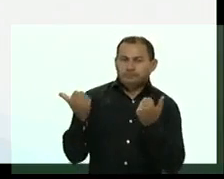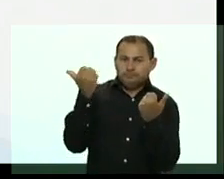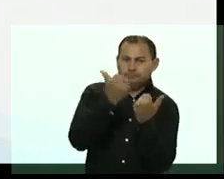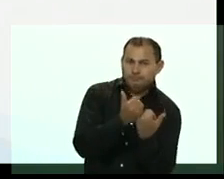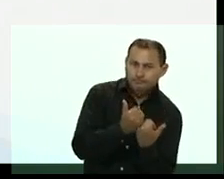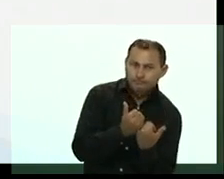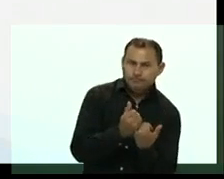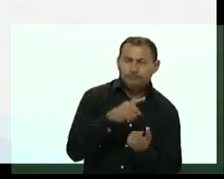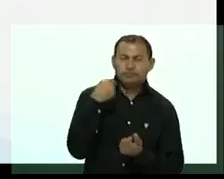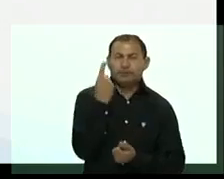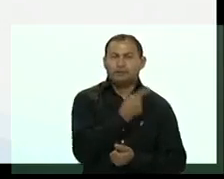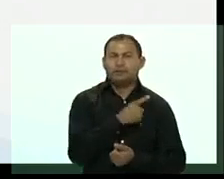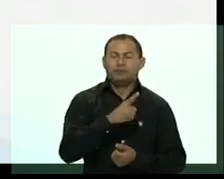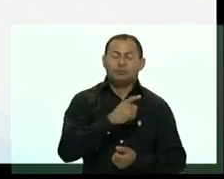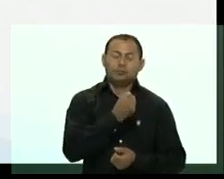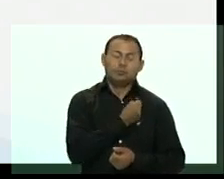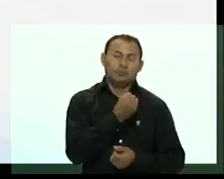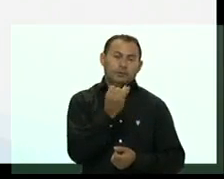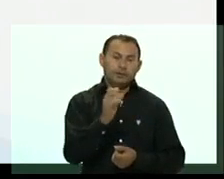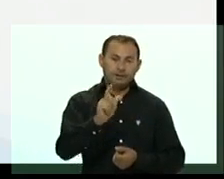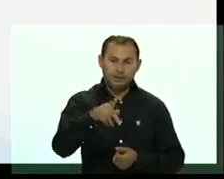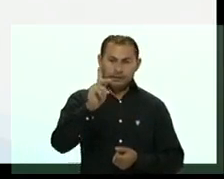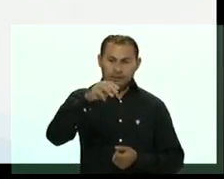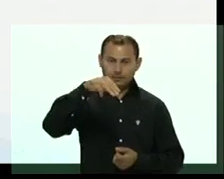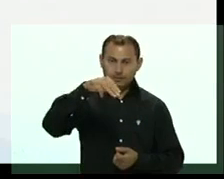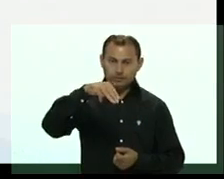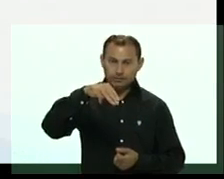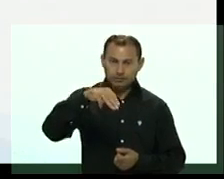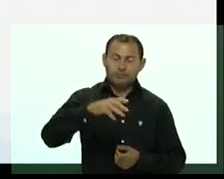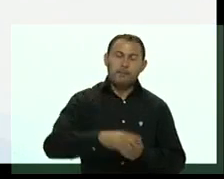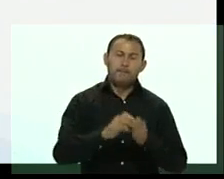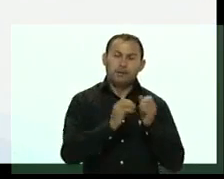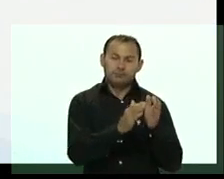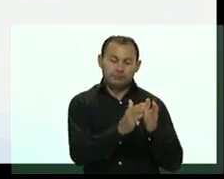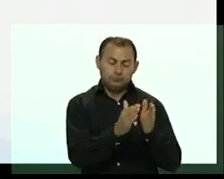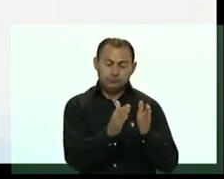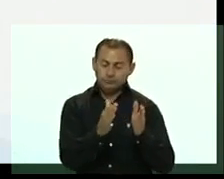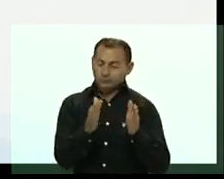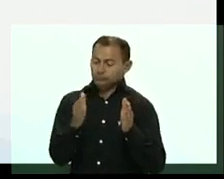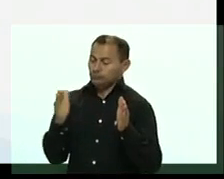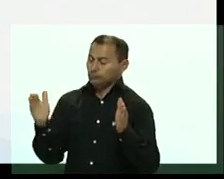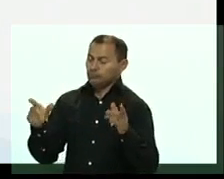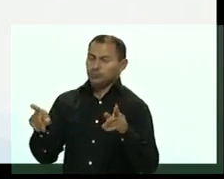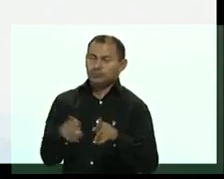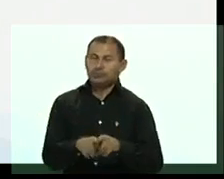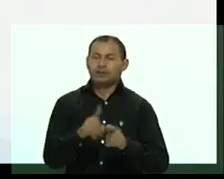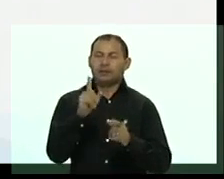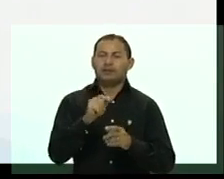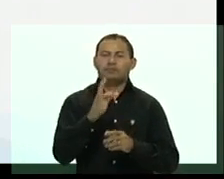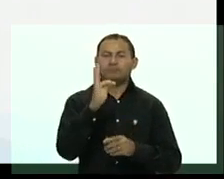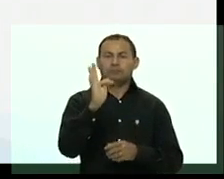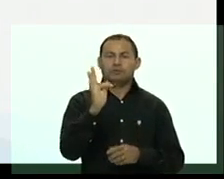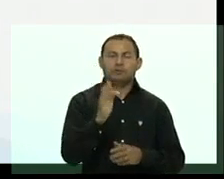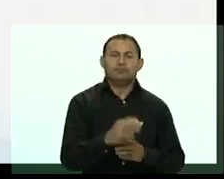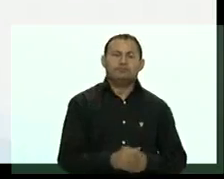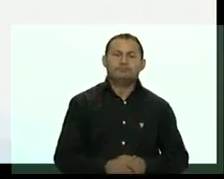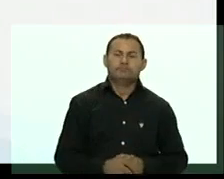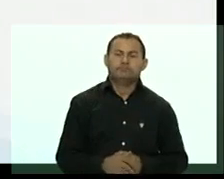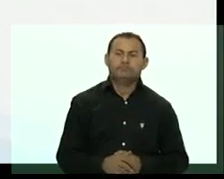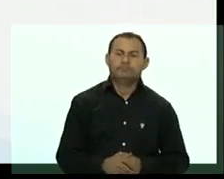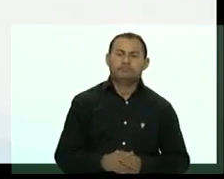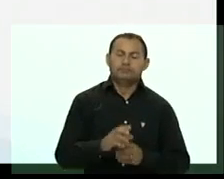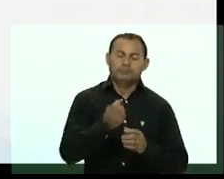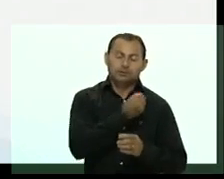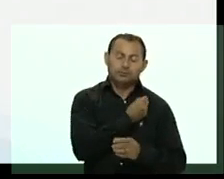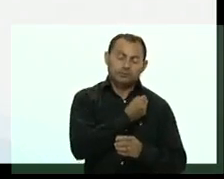substituir. Então, o que nós temos? Que o número de quilômetros que pode ser percorrido também é uma função do